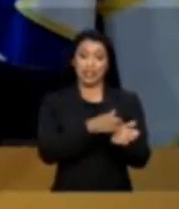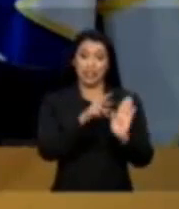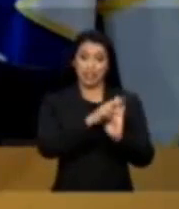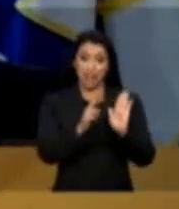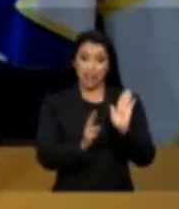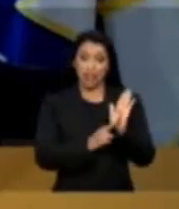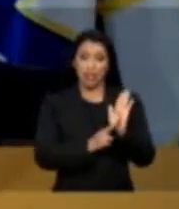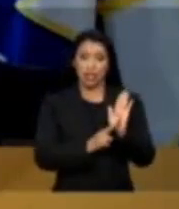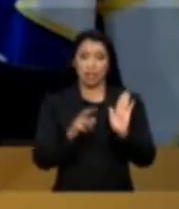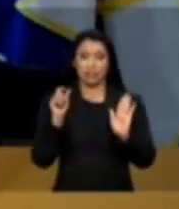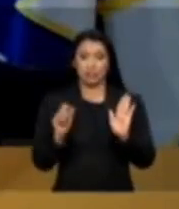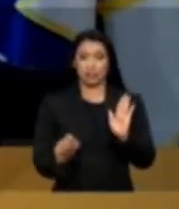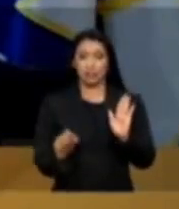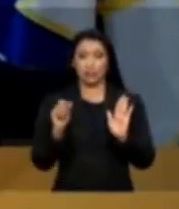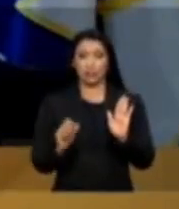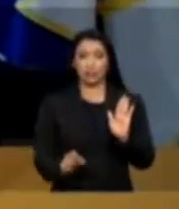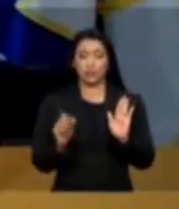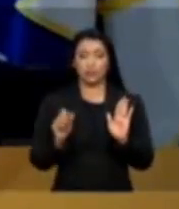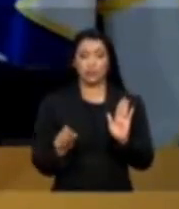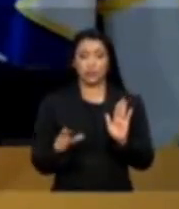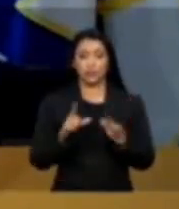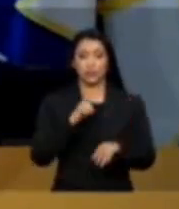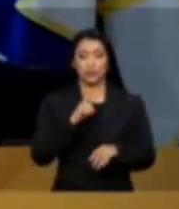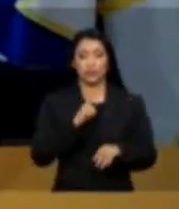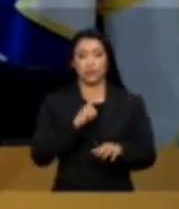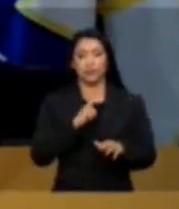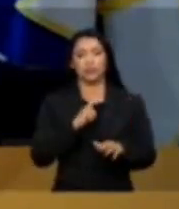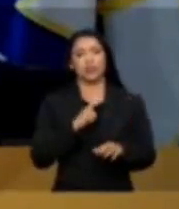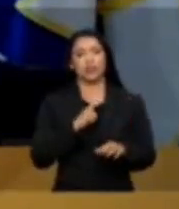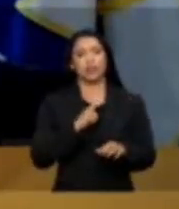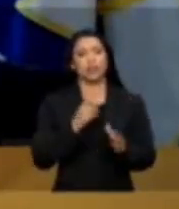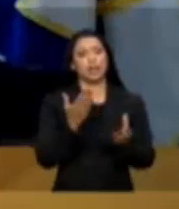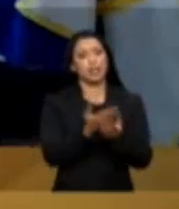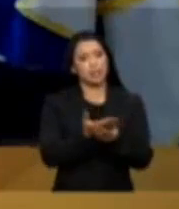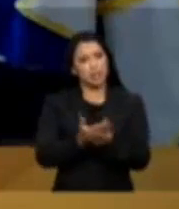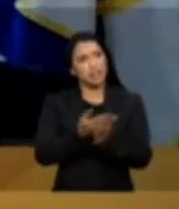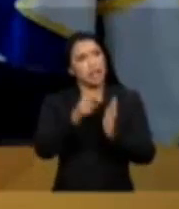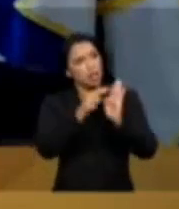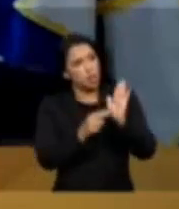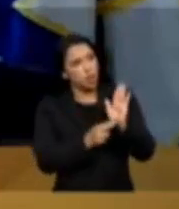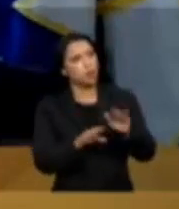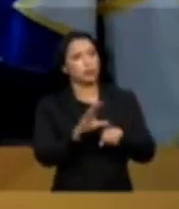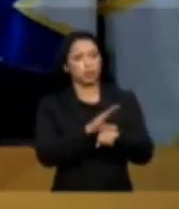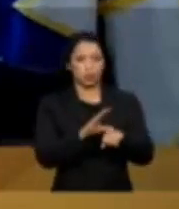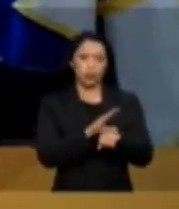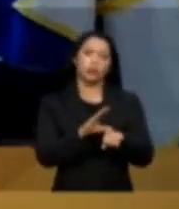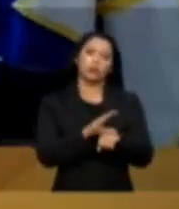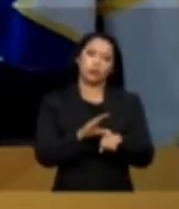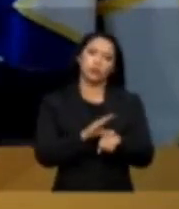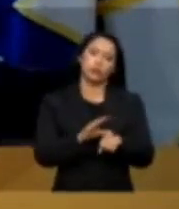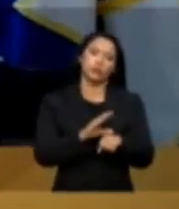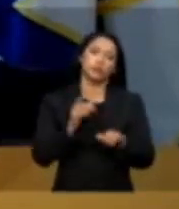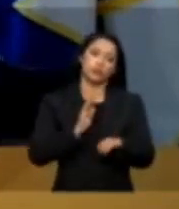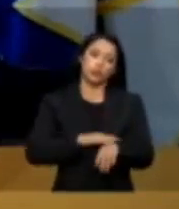do tempus regit actum, aplicando-se a cada caso a norma constitucional vigente ao